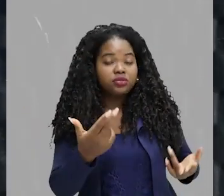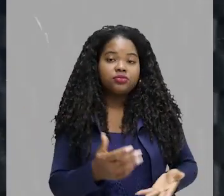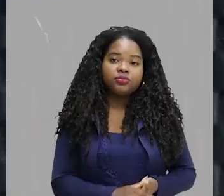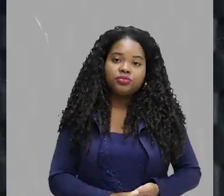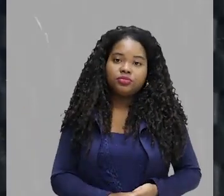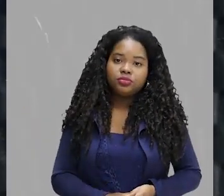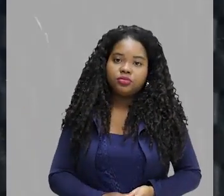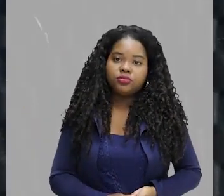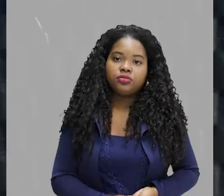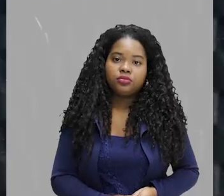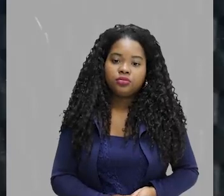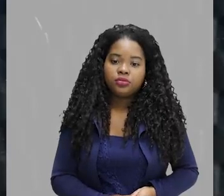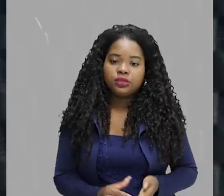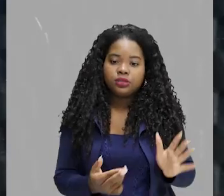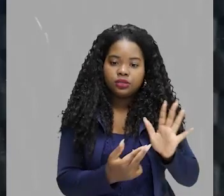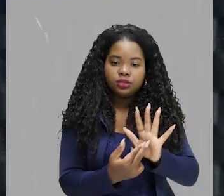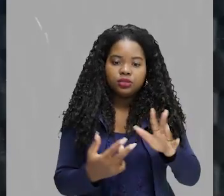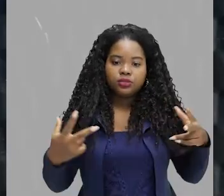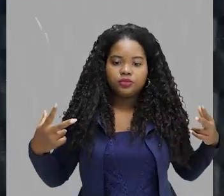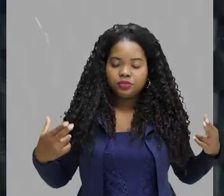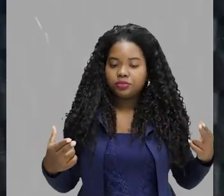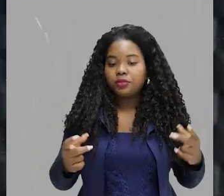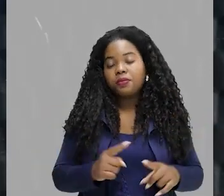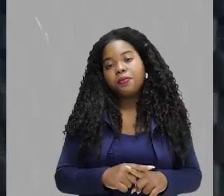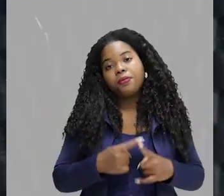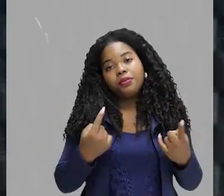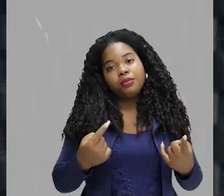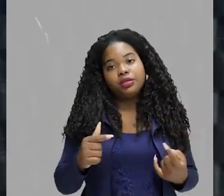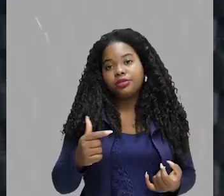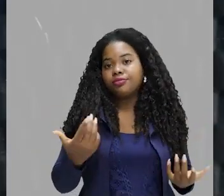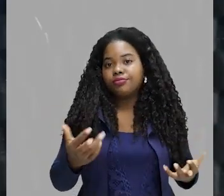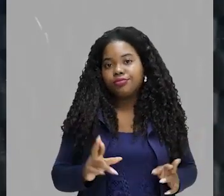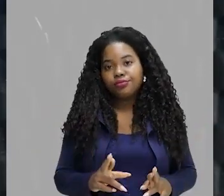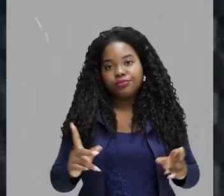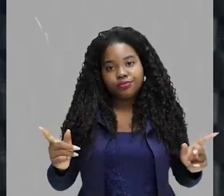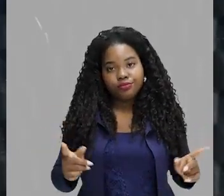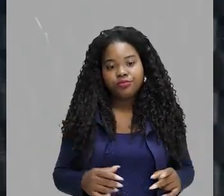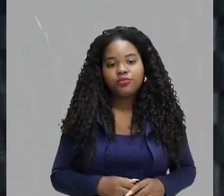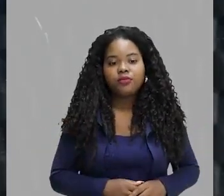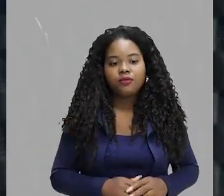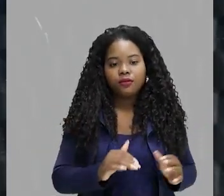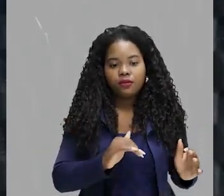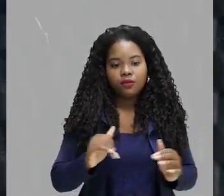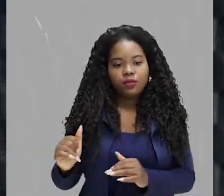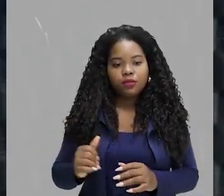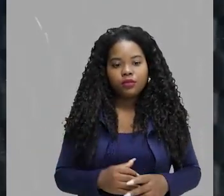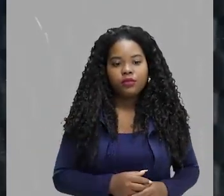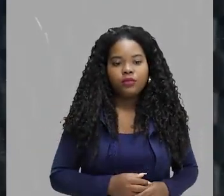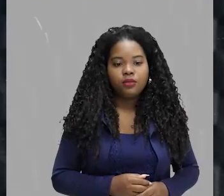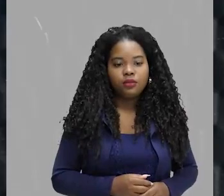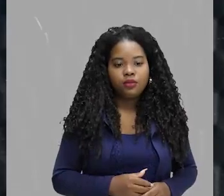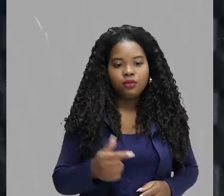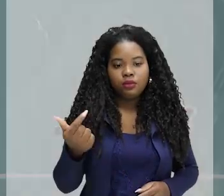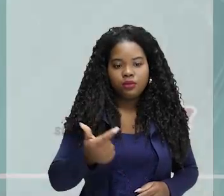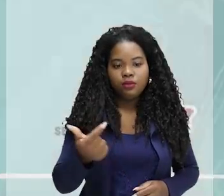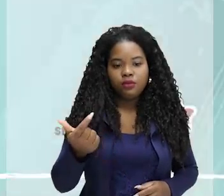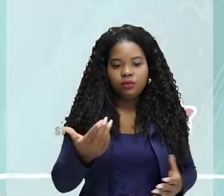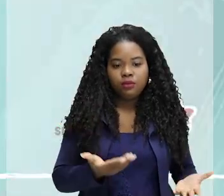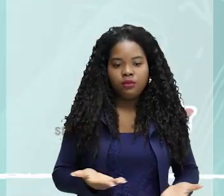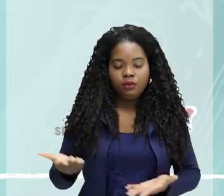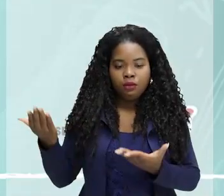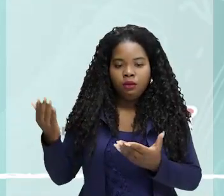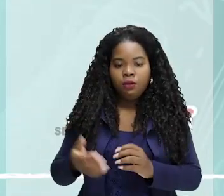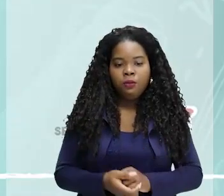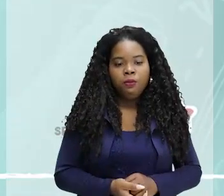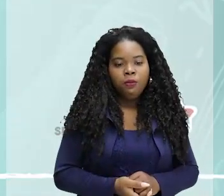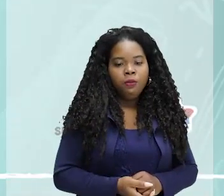ideia de que representava a mesma coisa, mas não é. Você já sabe que é diferente, ok? Vamos lá. E aí, como eu te falei, a